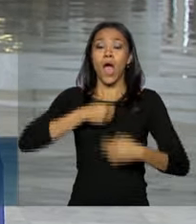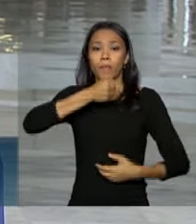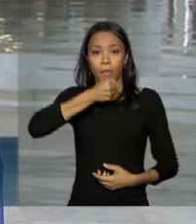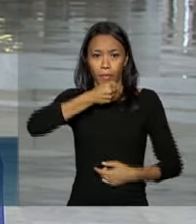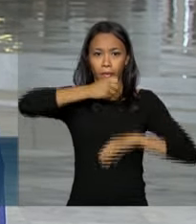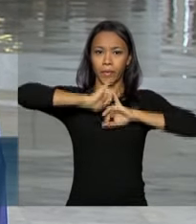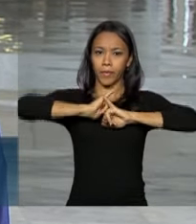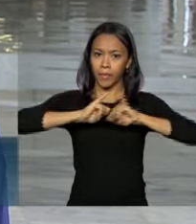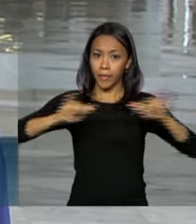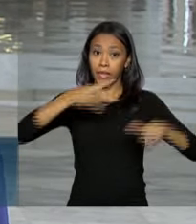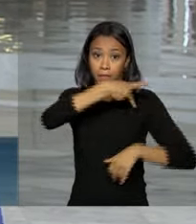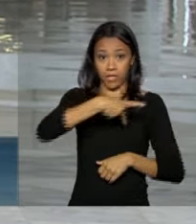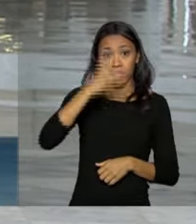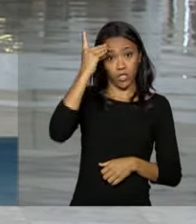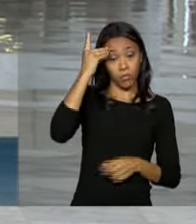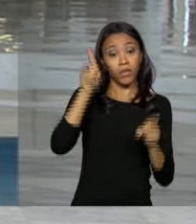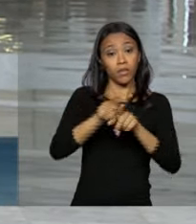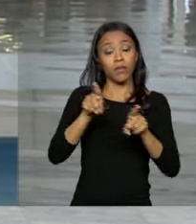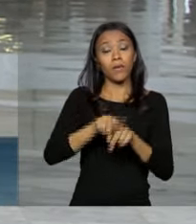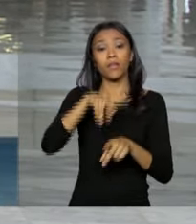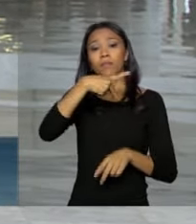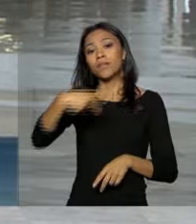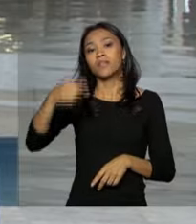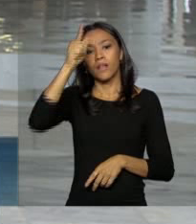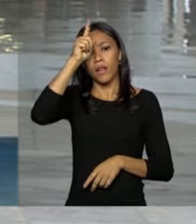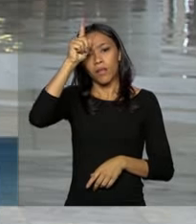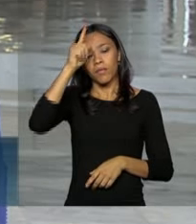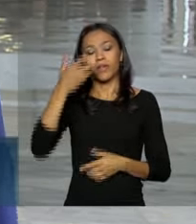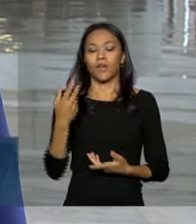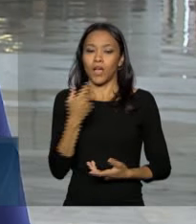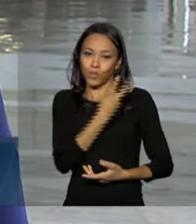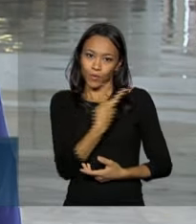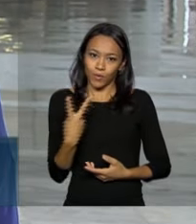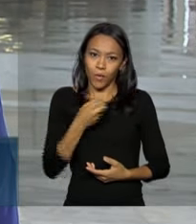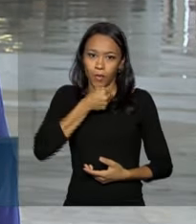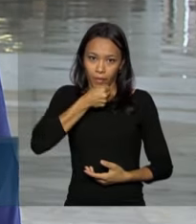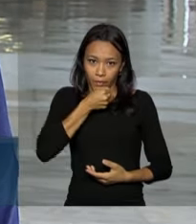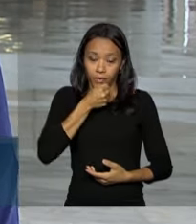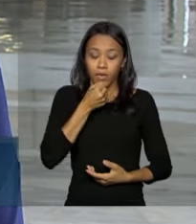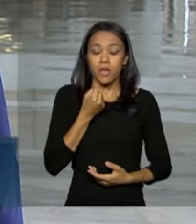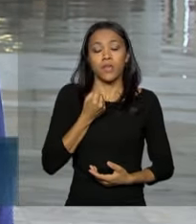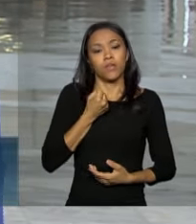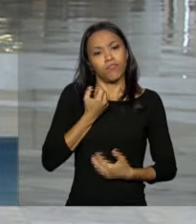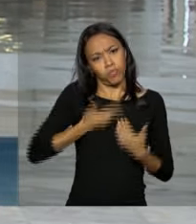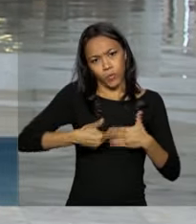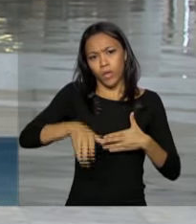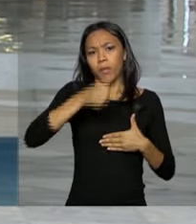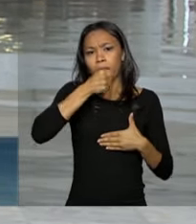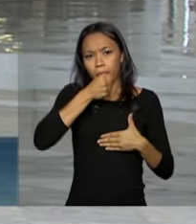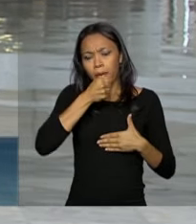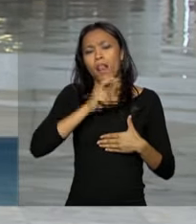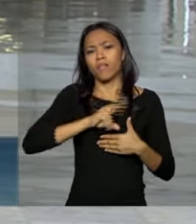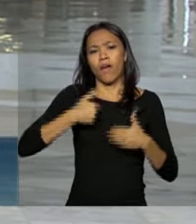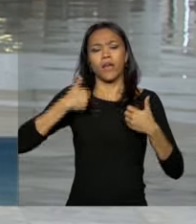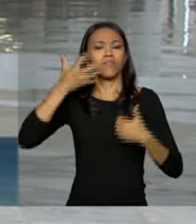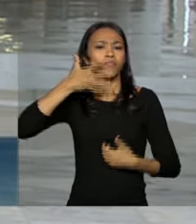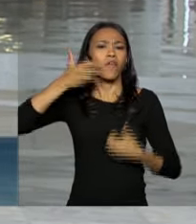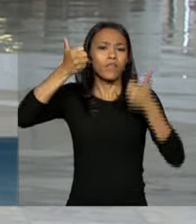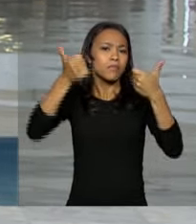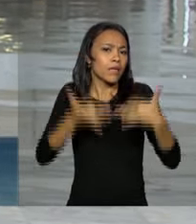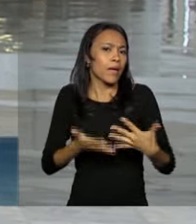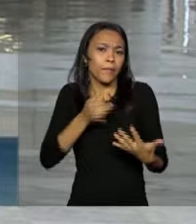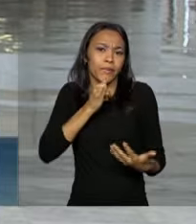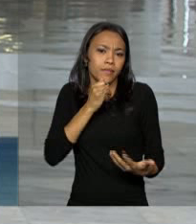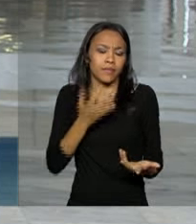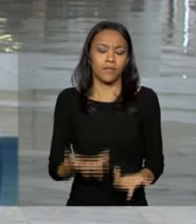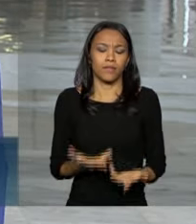da presidenta Dilma Rousseff e da chanceler alemã Angela Merkel. Durante essa declaração, elas devem se pronunciar, por exemplo,